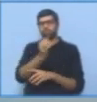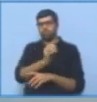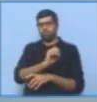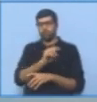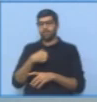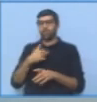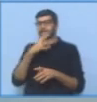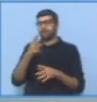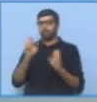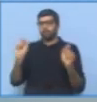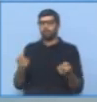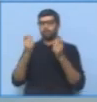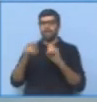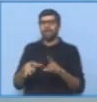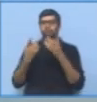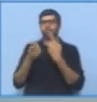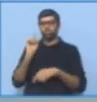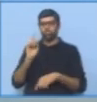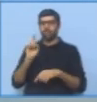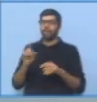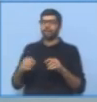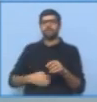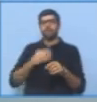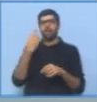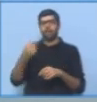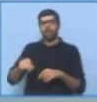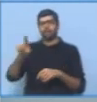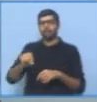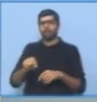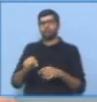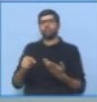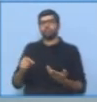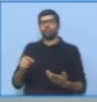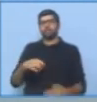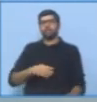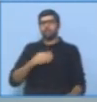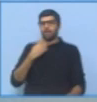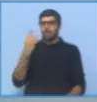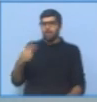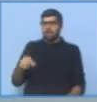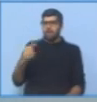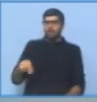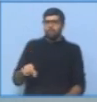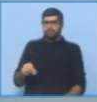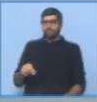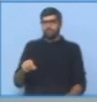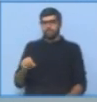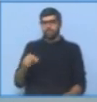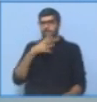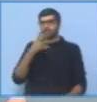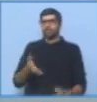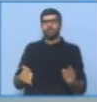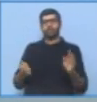não chamar milagre também é uma simbólica, também é mais do que uma simbólica, é um sentido. Chamar a isto um